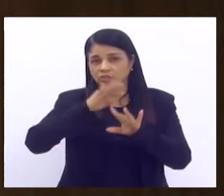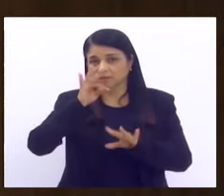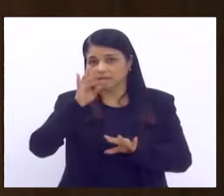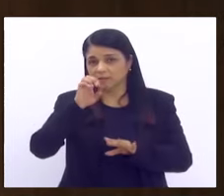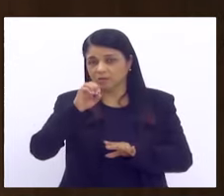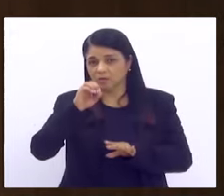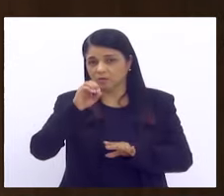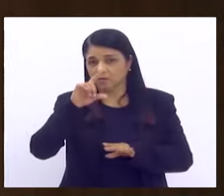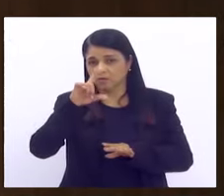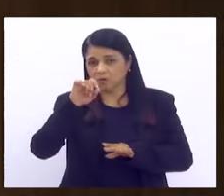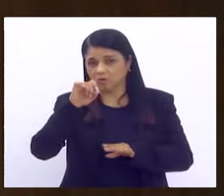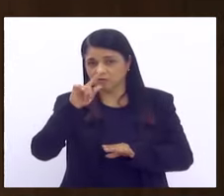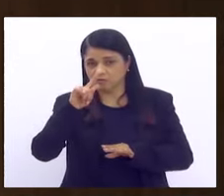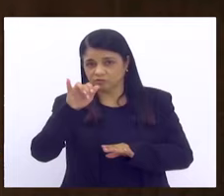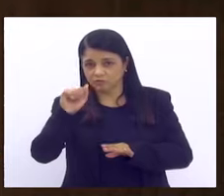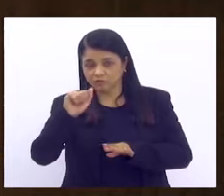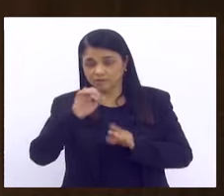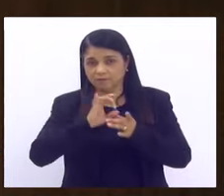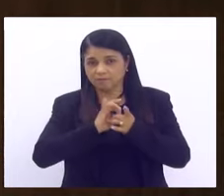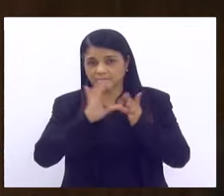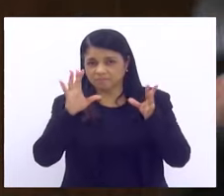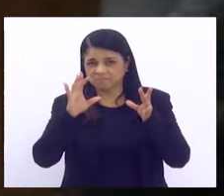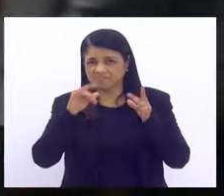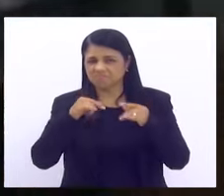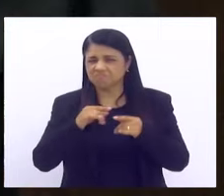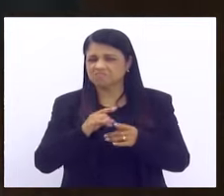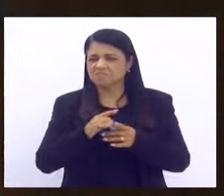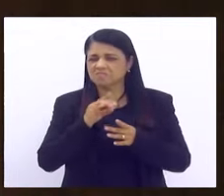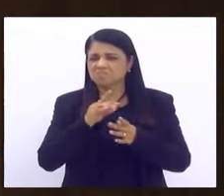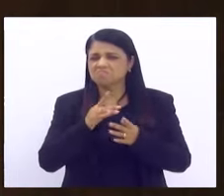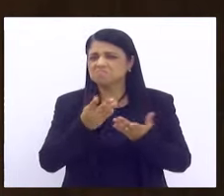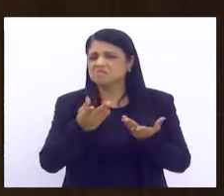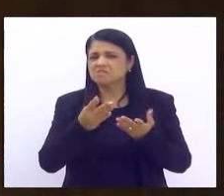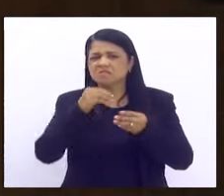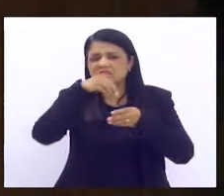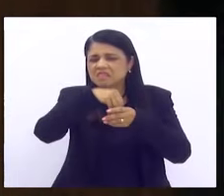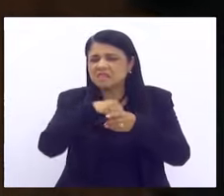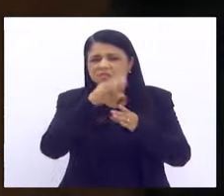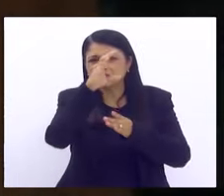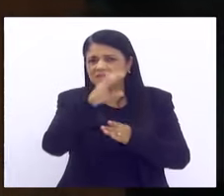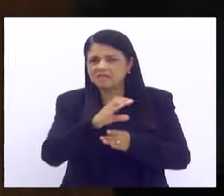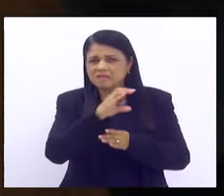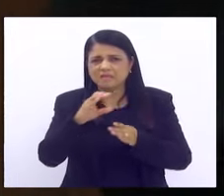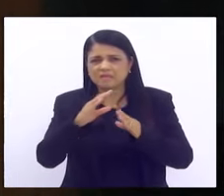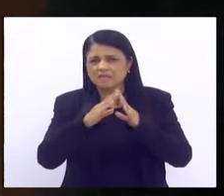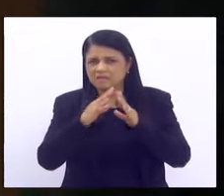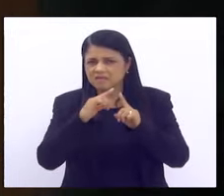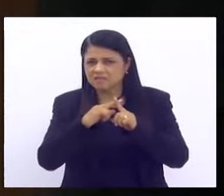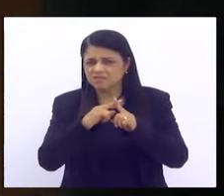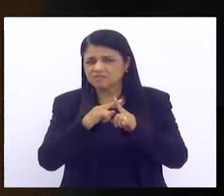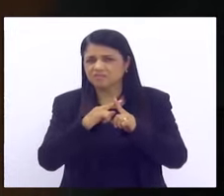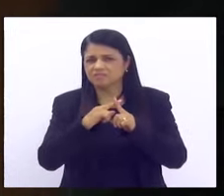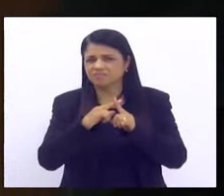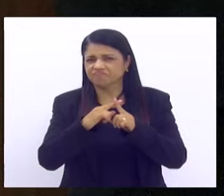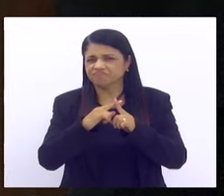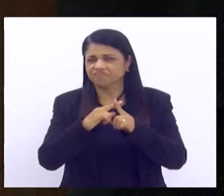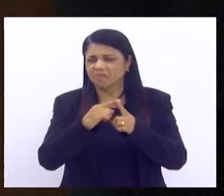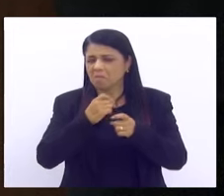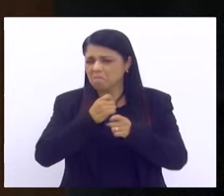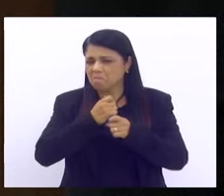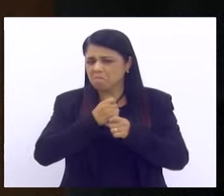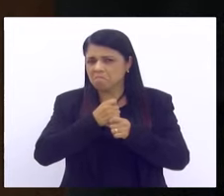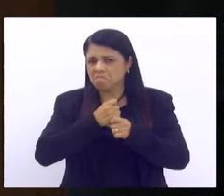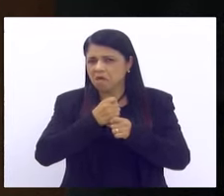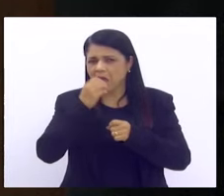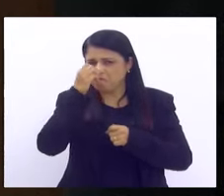forma de marxismo dentro da Igreja Católica, essa heresia já